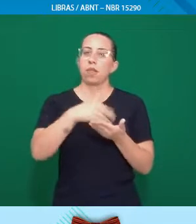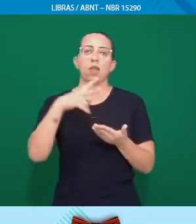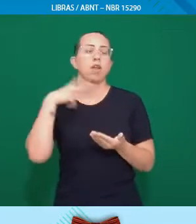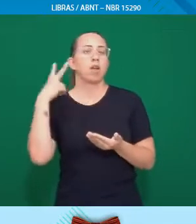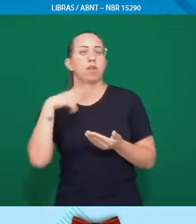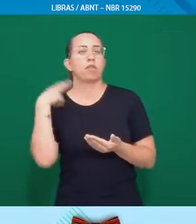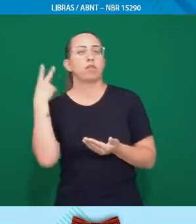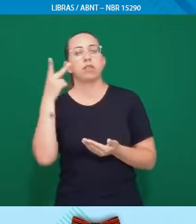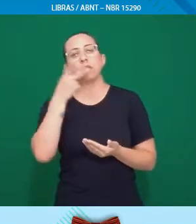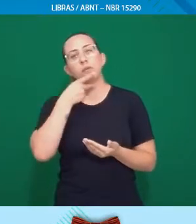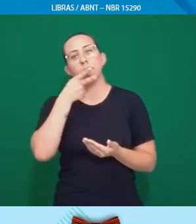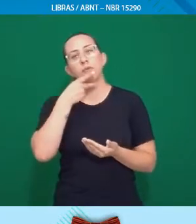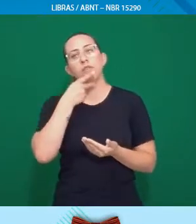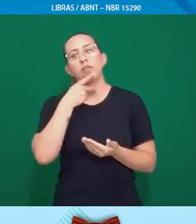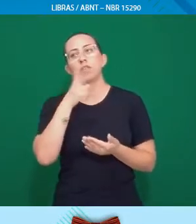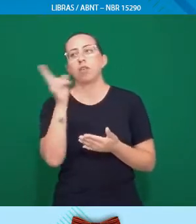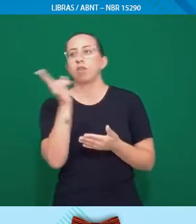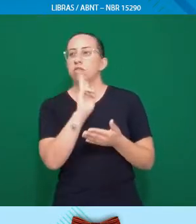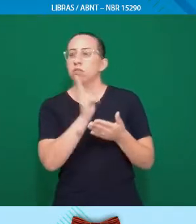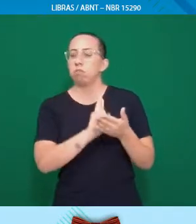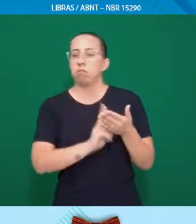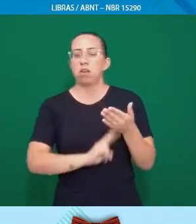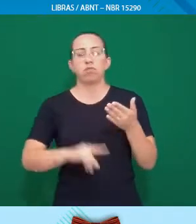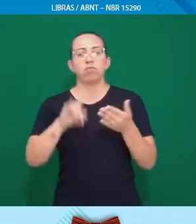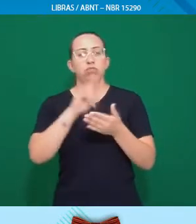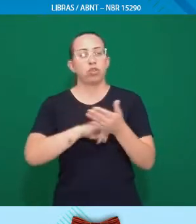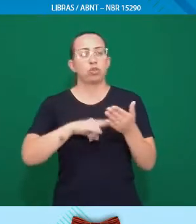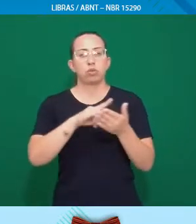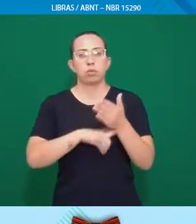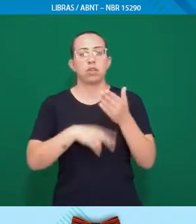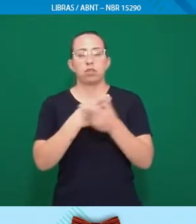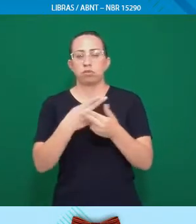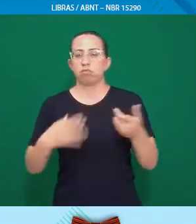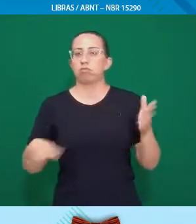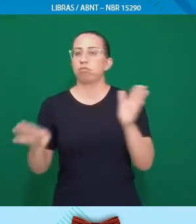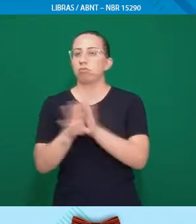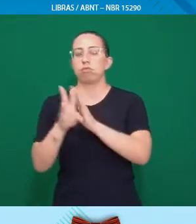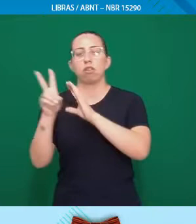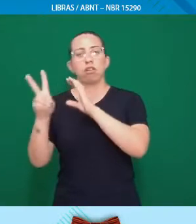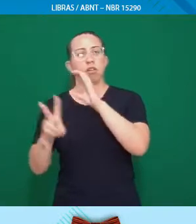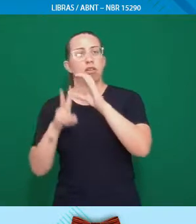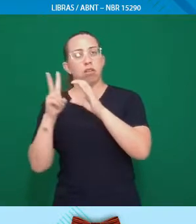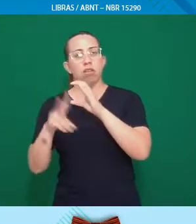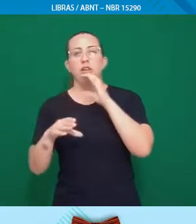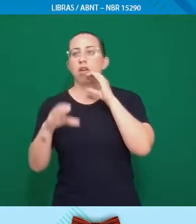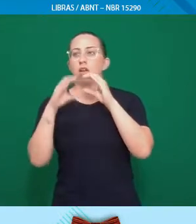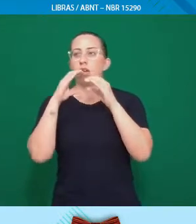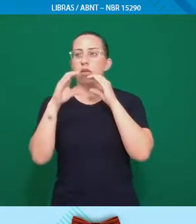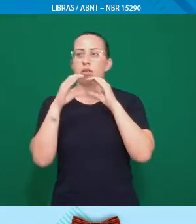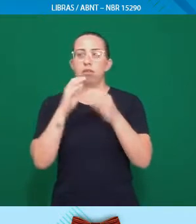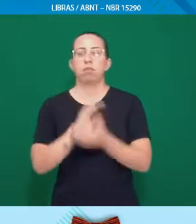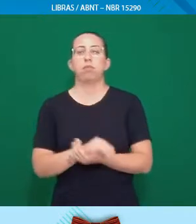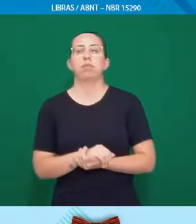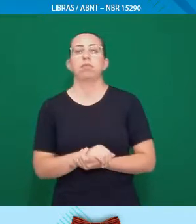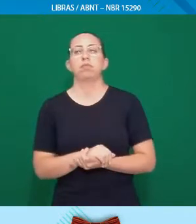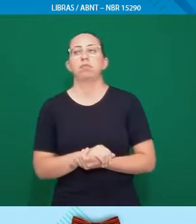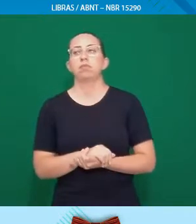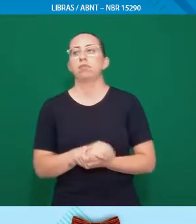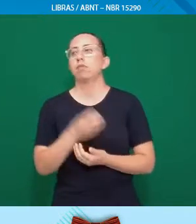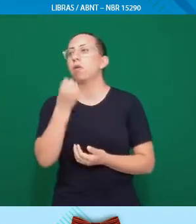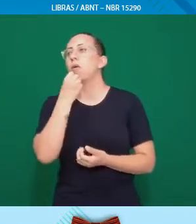Vereador Darci Rodrigo Pedroso para fazer a leitura das correspondências recebidas convites e comunicados e demais documentos da casa